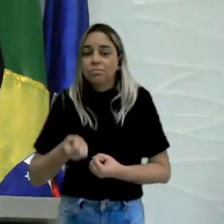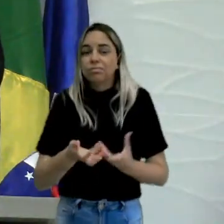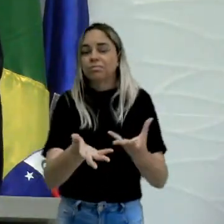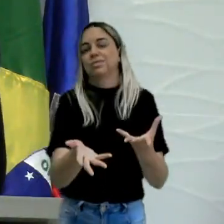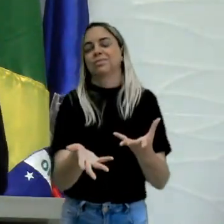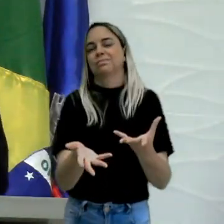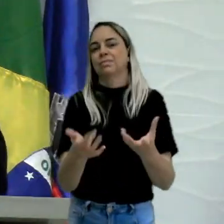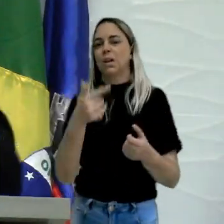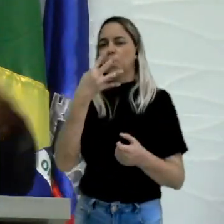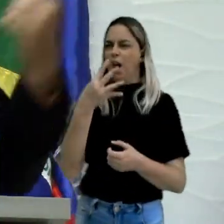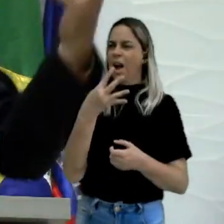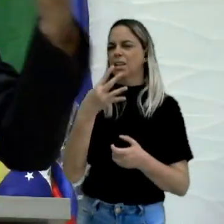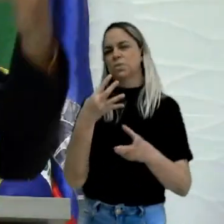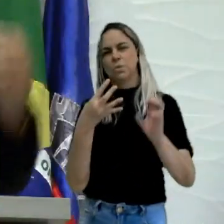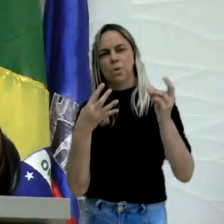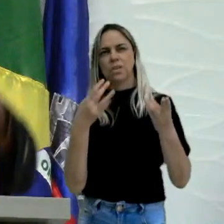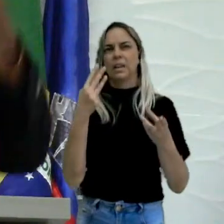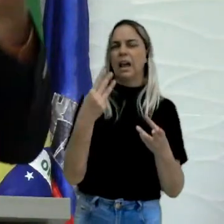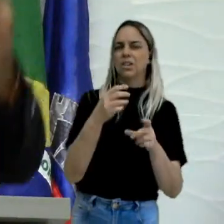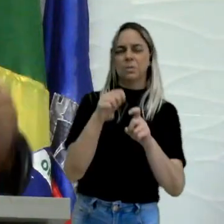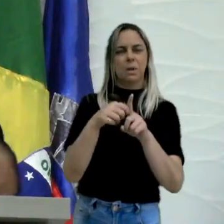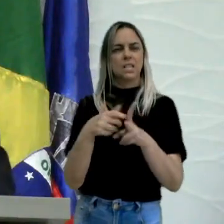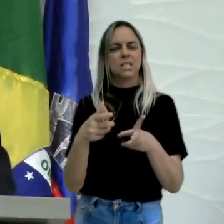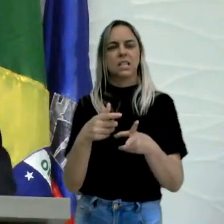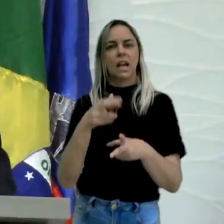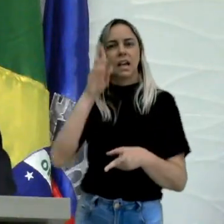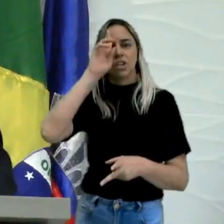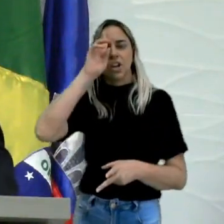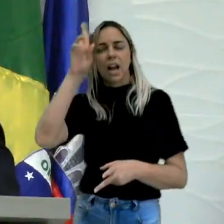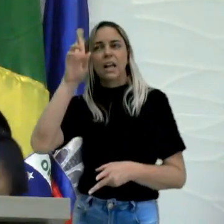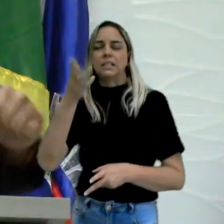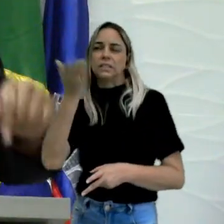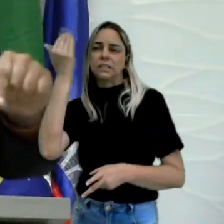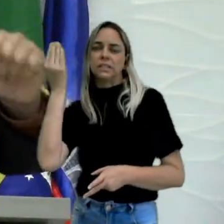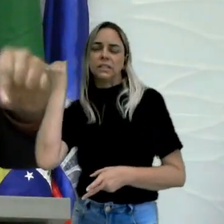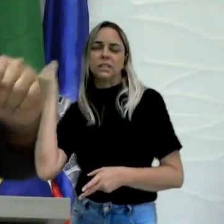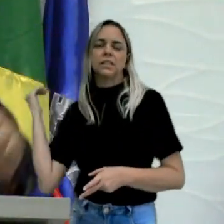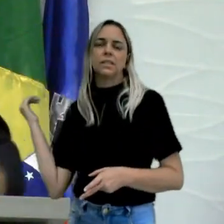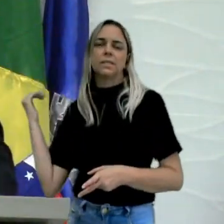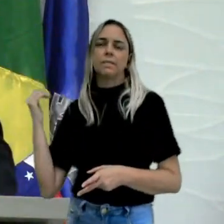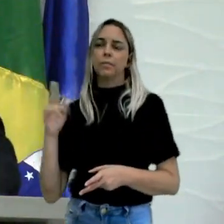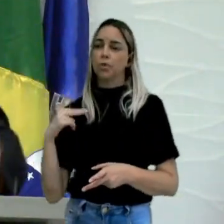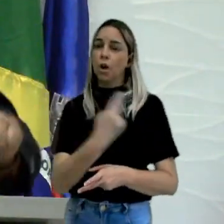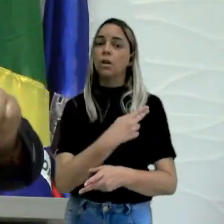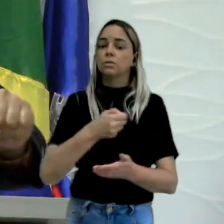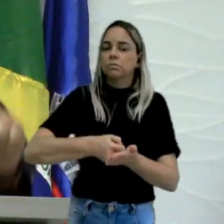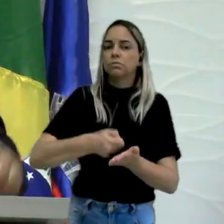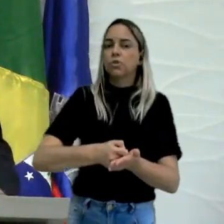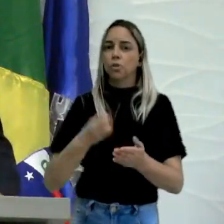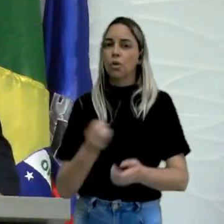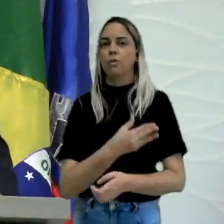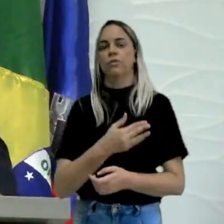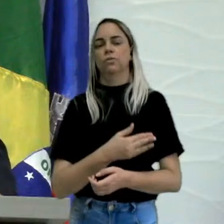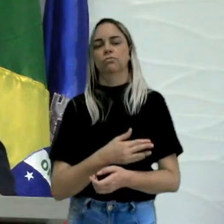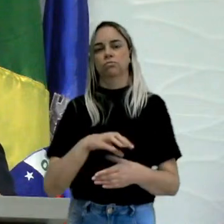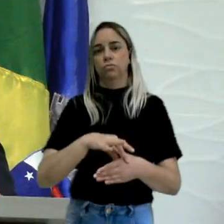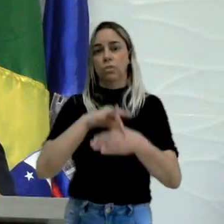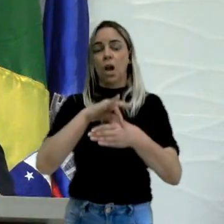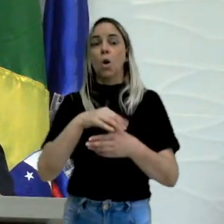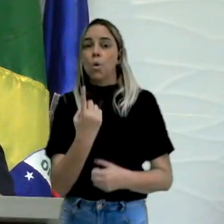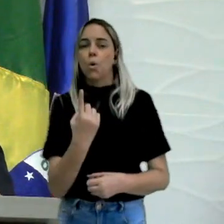3 meses, falaram de 4 meses. Quem era o antigo gerente. Então vamos cobrar esse novo gerente que está aí há